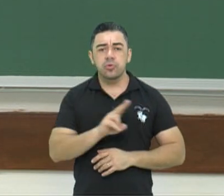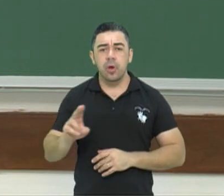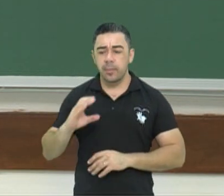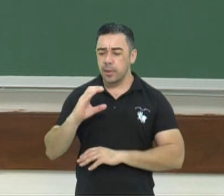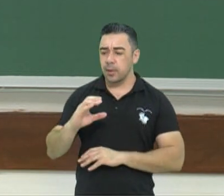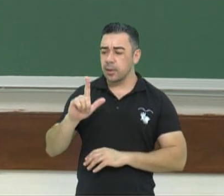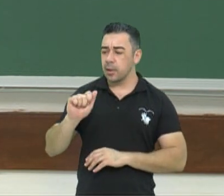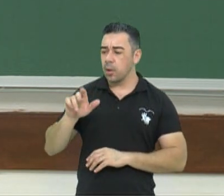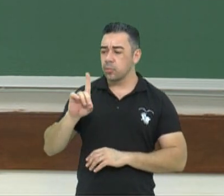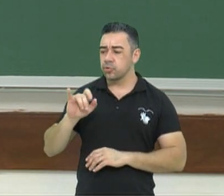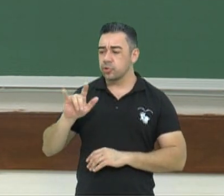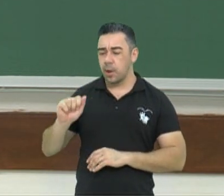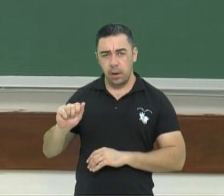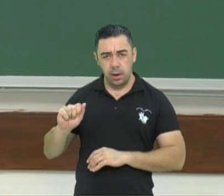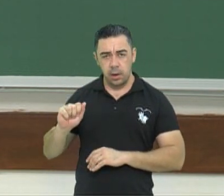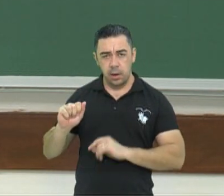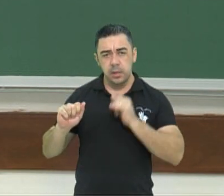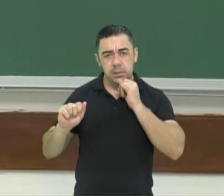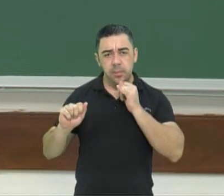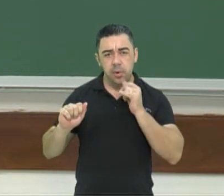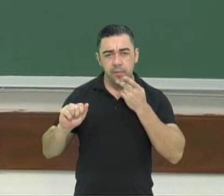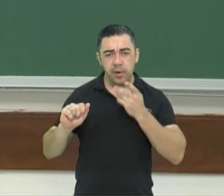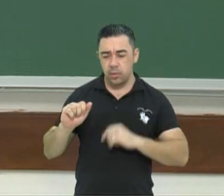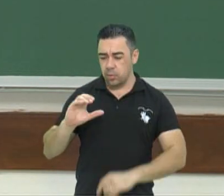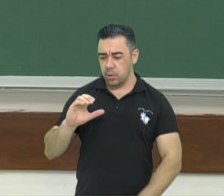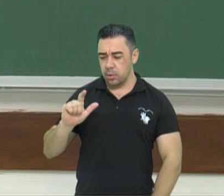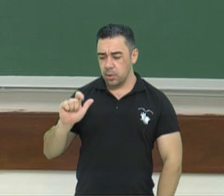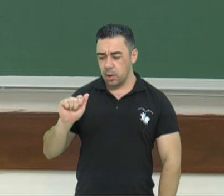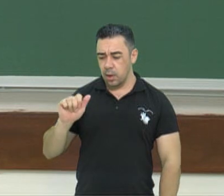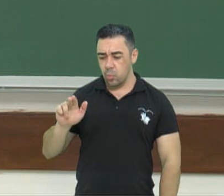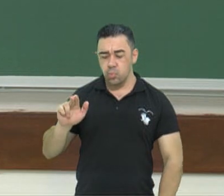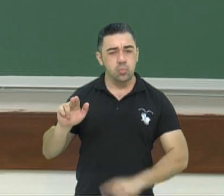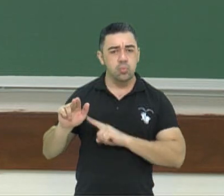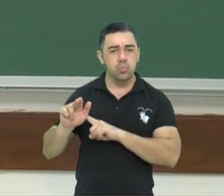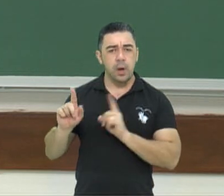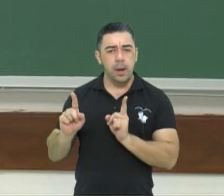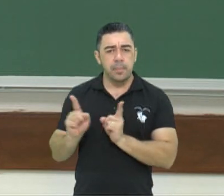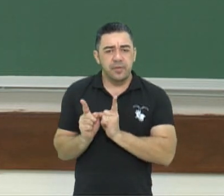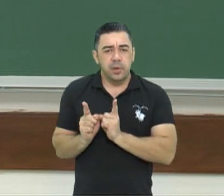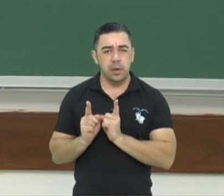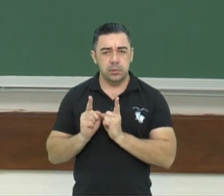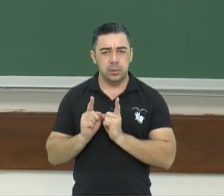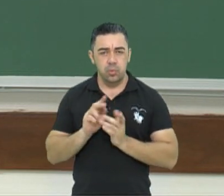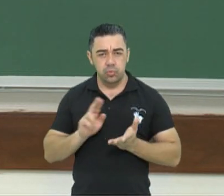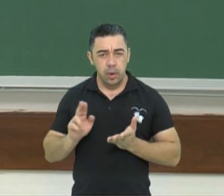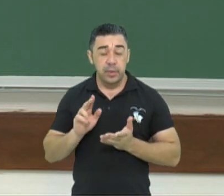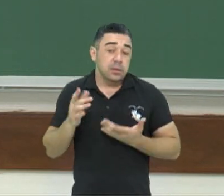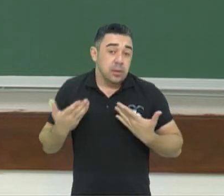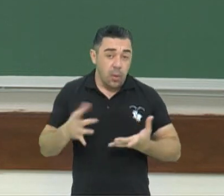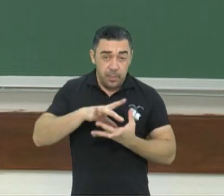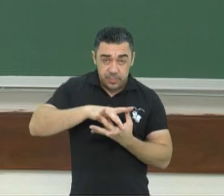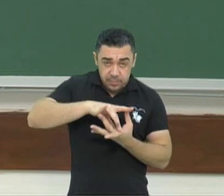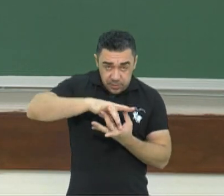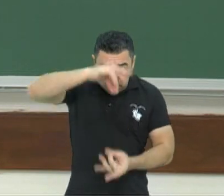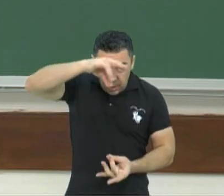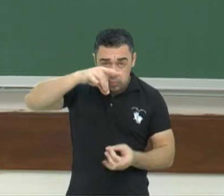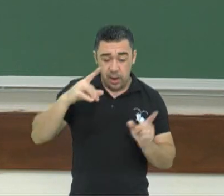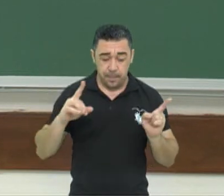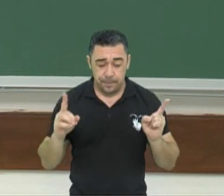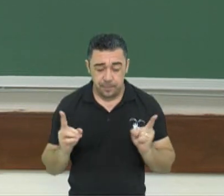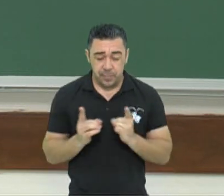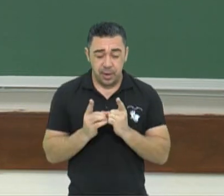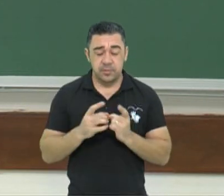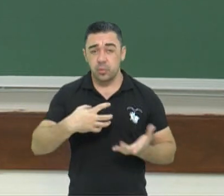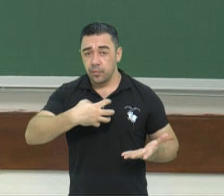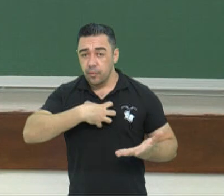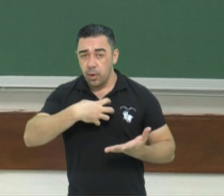posso chamar esse nome de Clau. Quando eu faço Clau, eu faço com que esse nome seja abreviado. Então, o abstrato é a abreviação da forma. Só